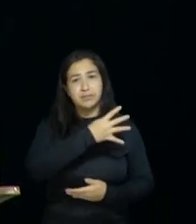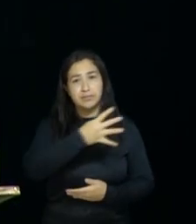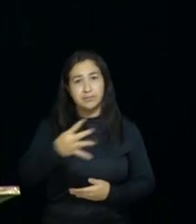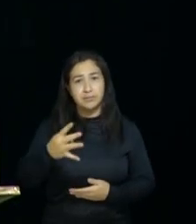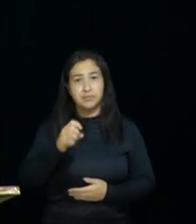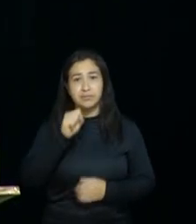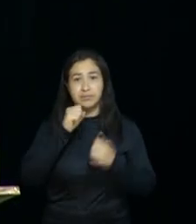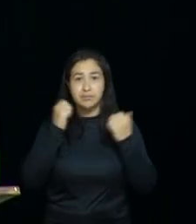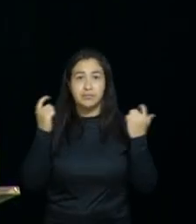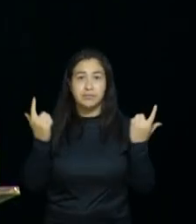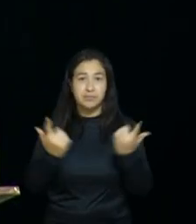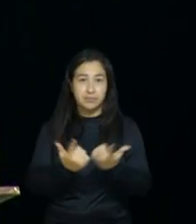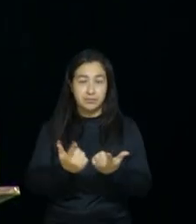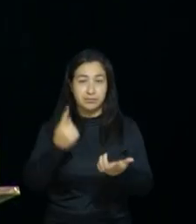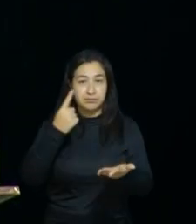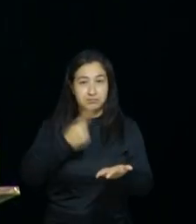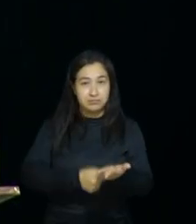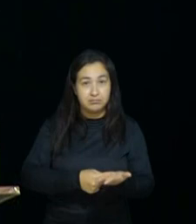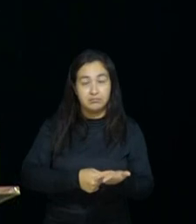porque